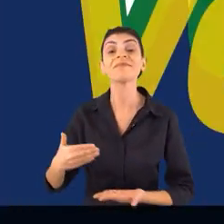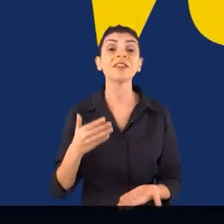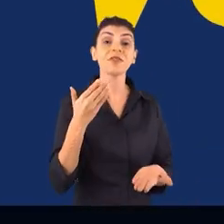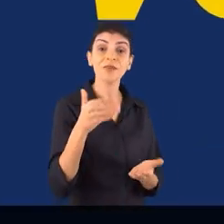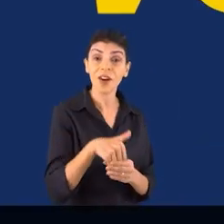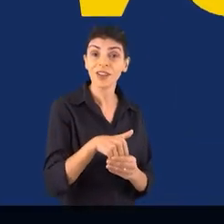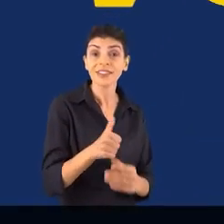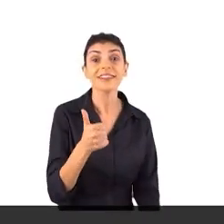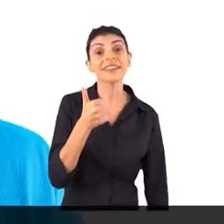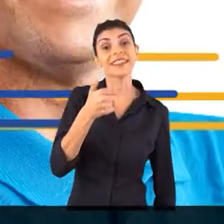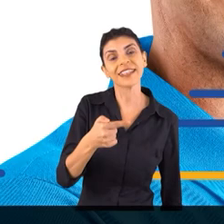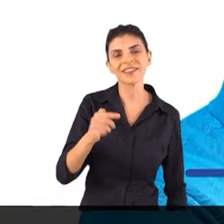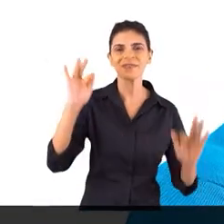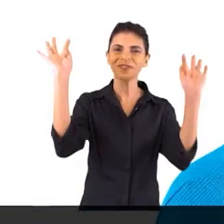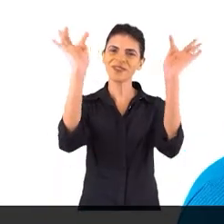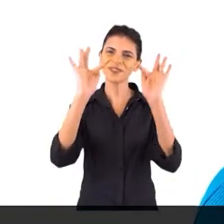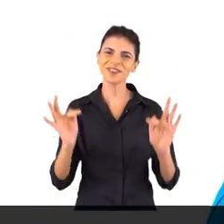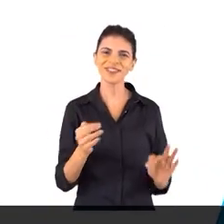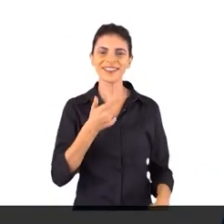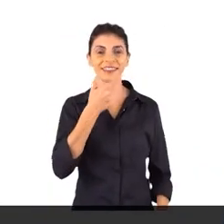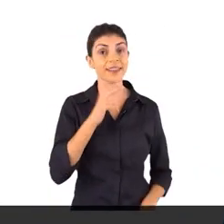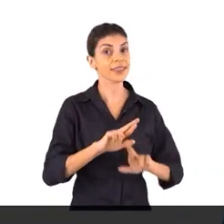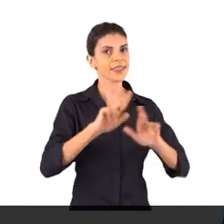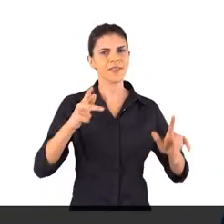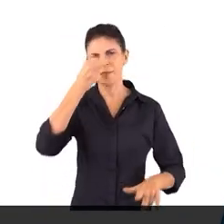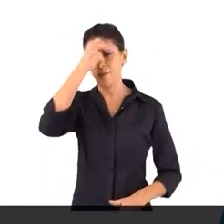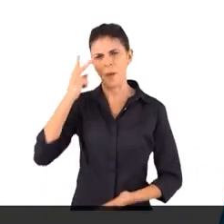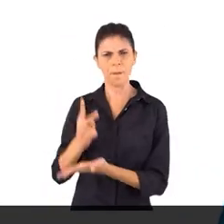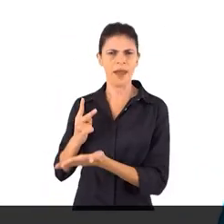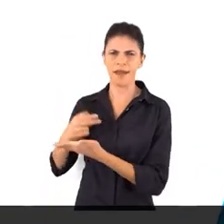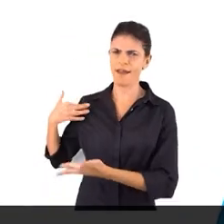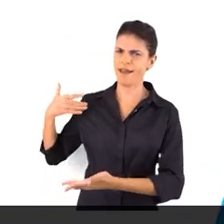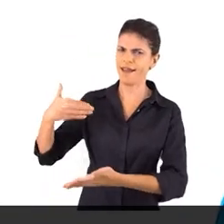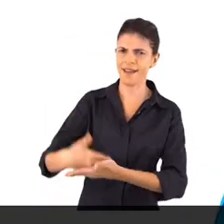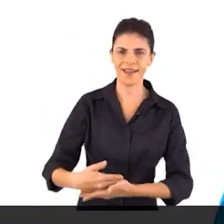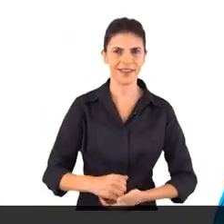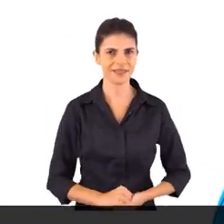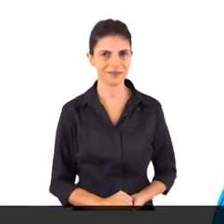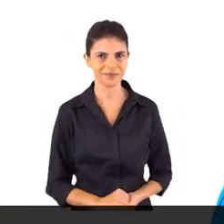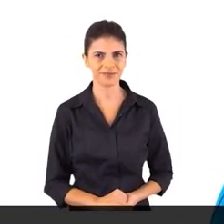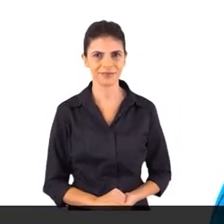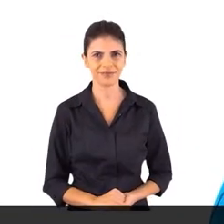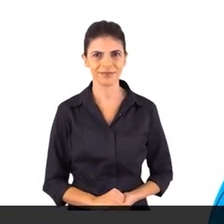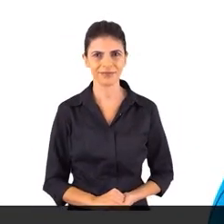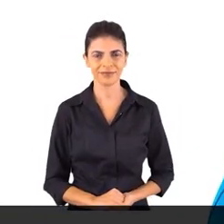disso tudo que está aí. Pode votar 17. Luiz Lima, diferente disso tudo que está aí.